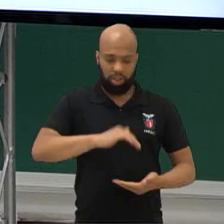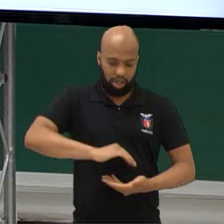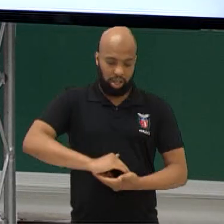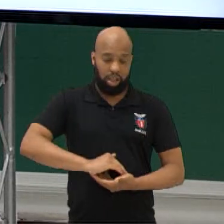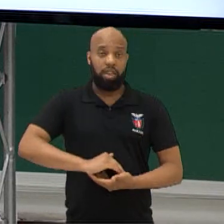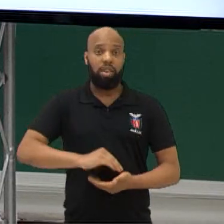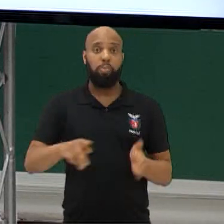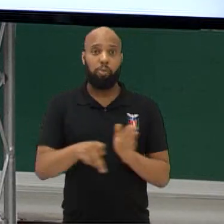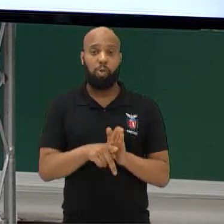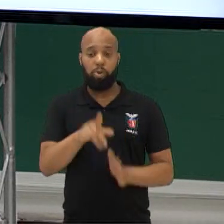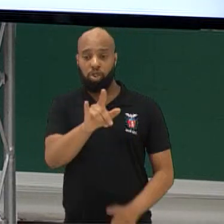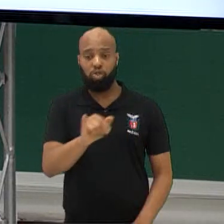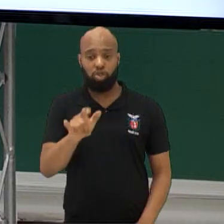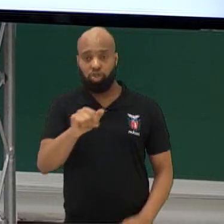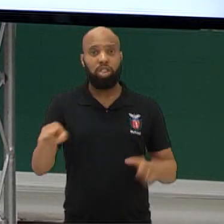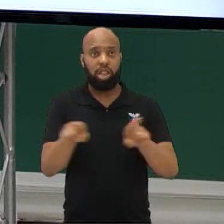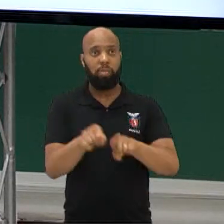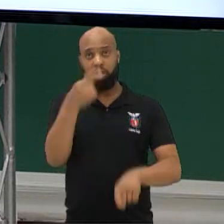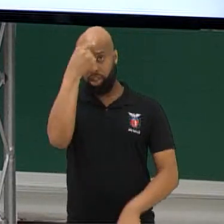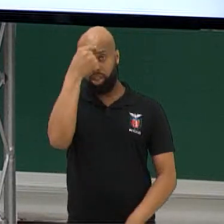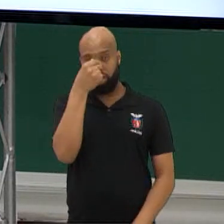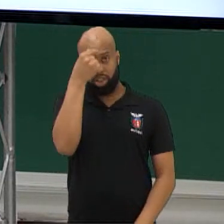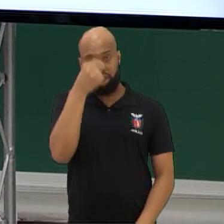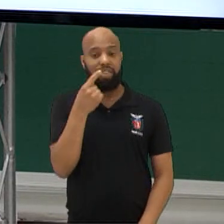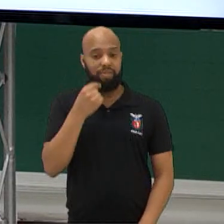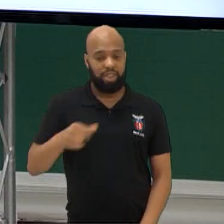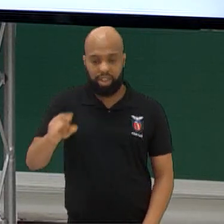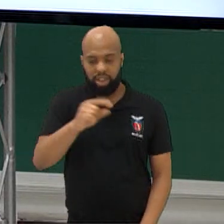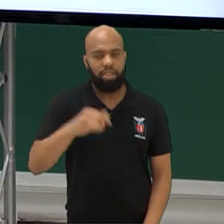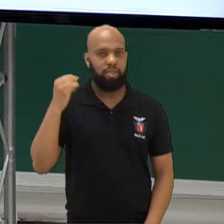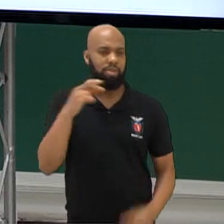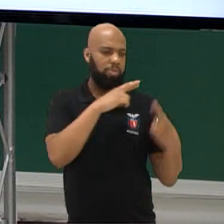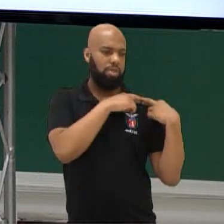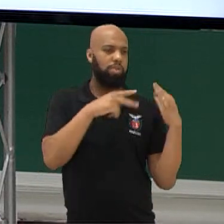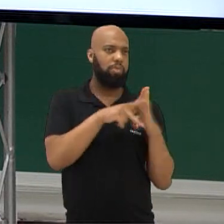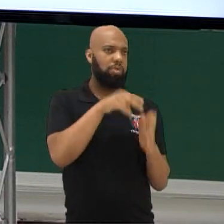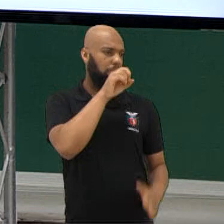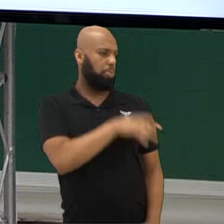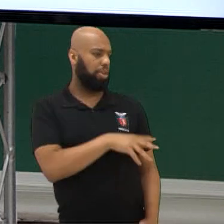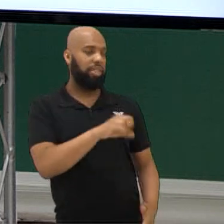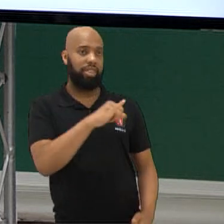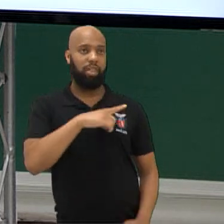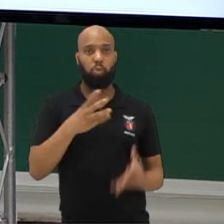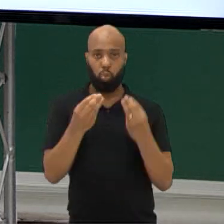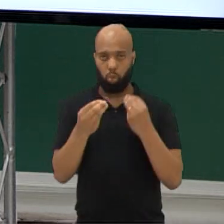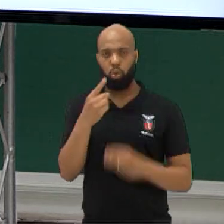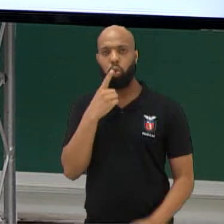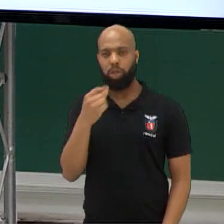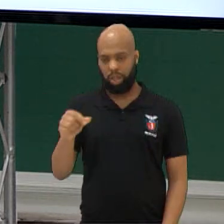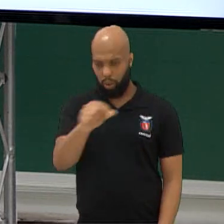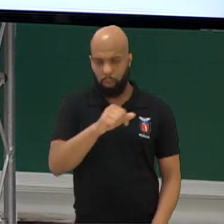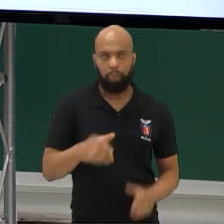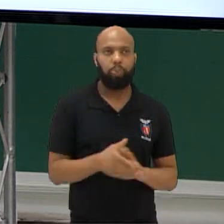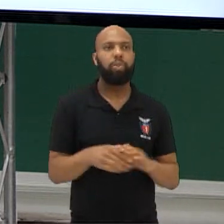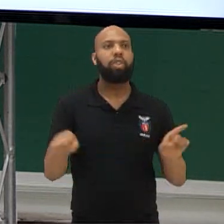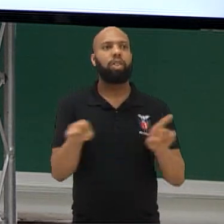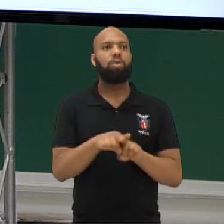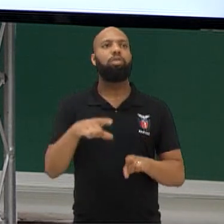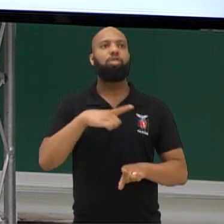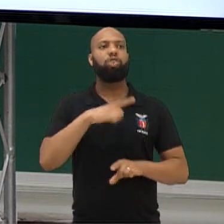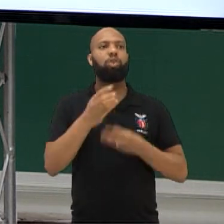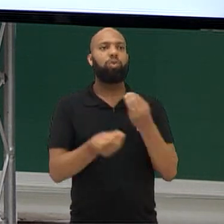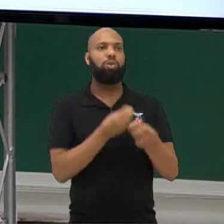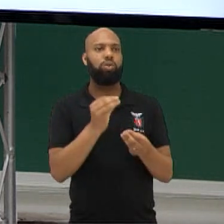e a glândula de sal responsável pela eliminação desse excesso aí. E a terminação do